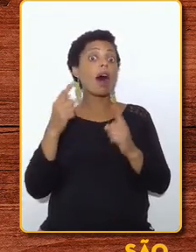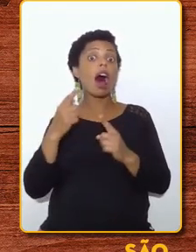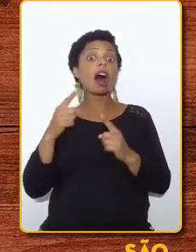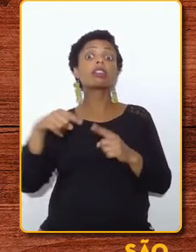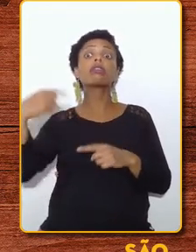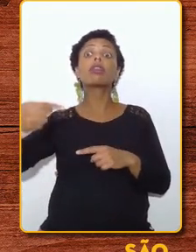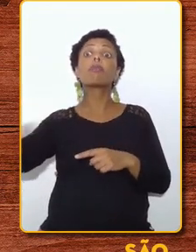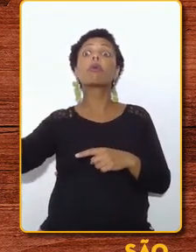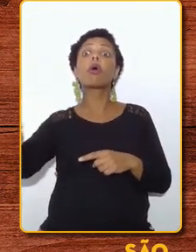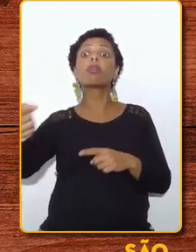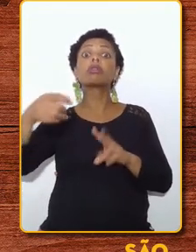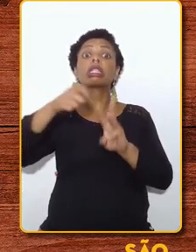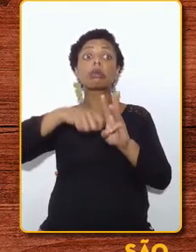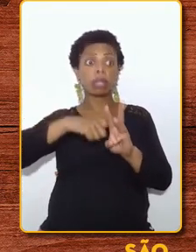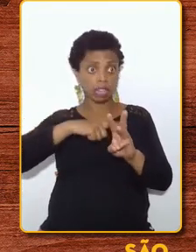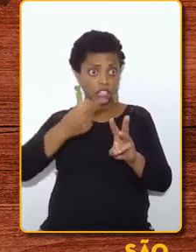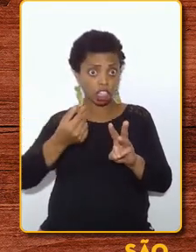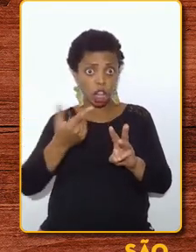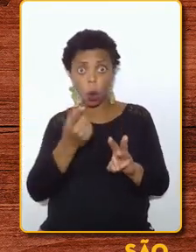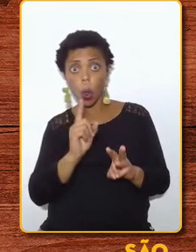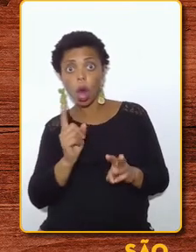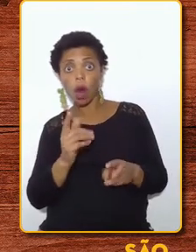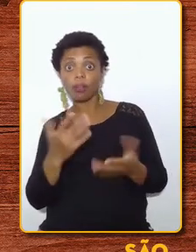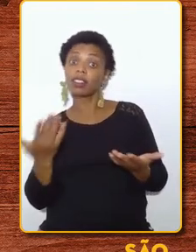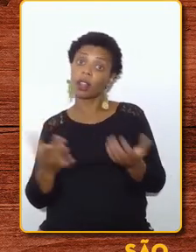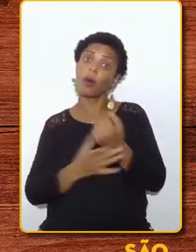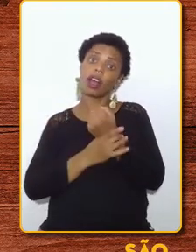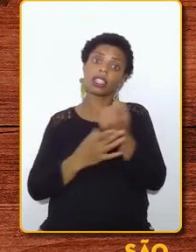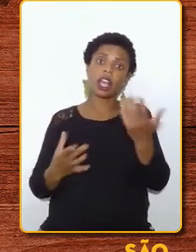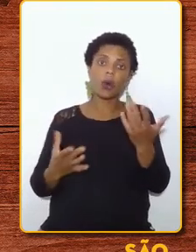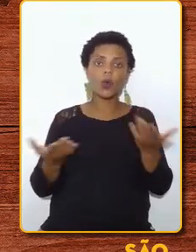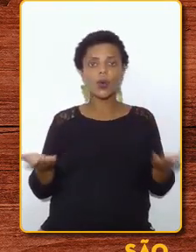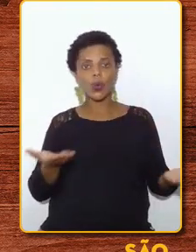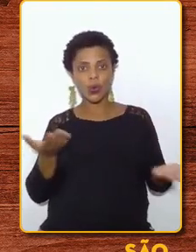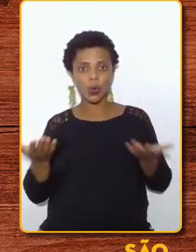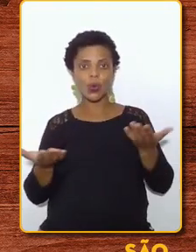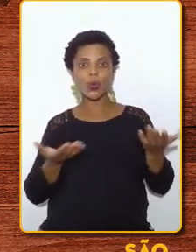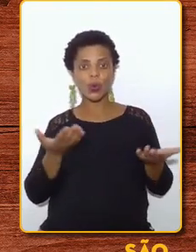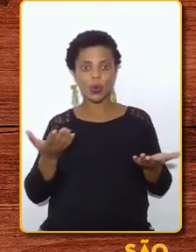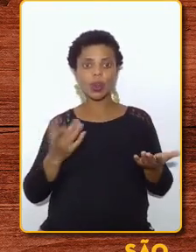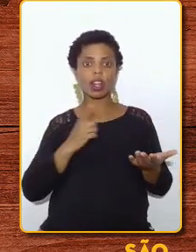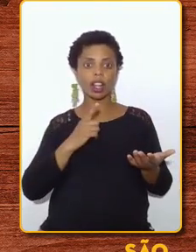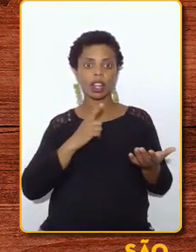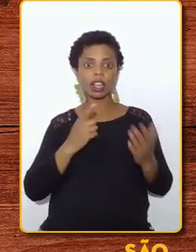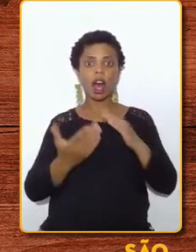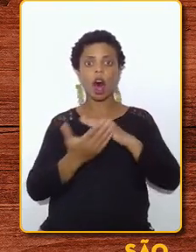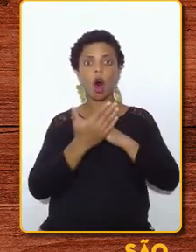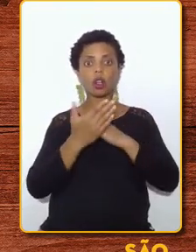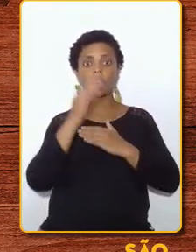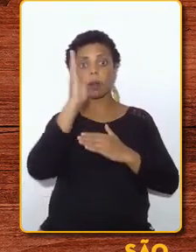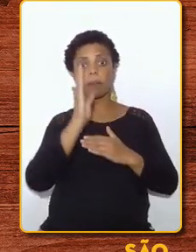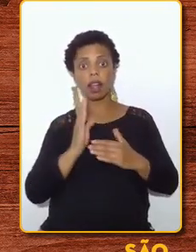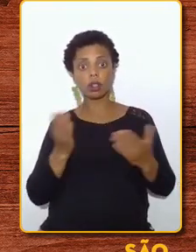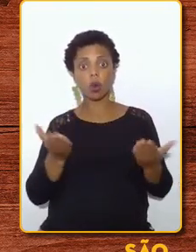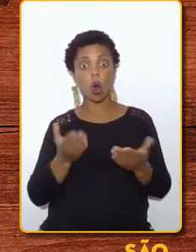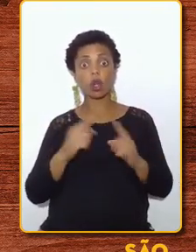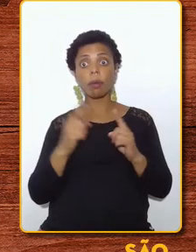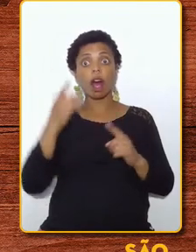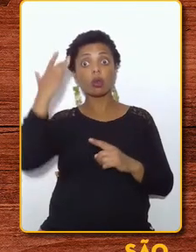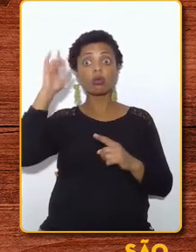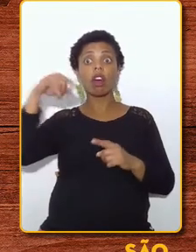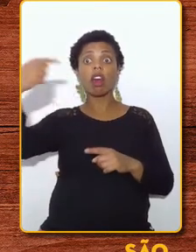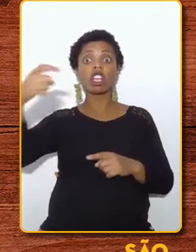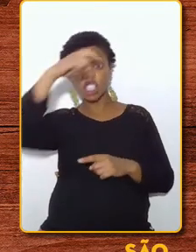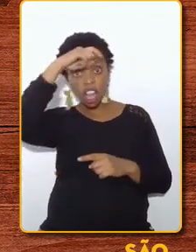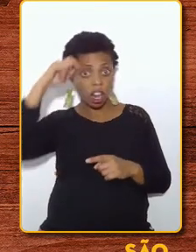a 3 meses, então eu estou em insegurança alimentar. Eu ganho o Auxílio Brasil hoje, mas eu não sei se ele continua em janeiro,